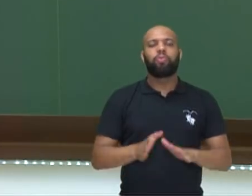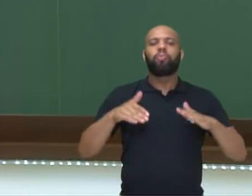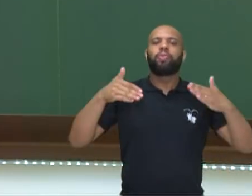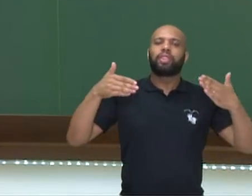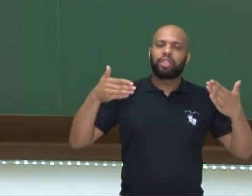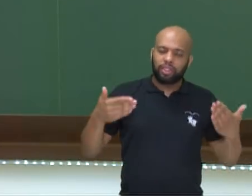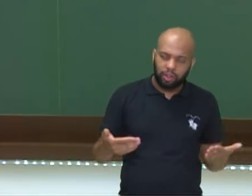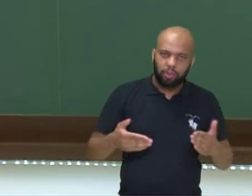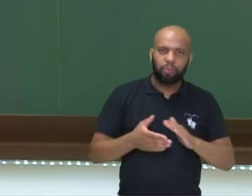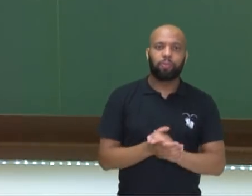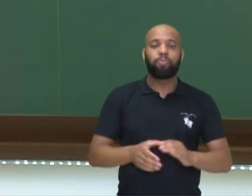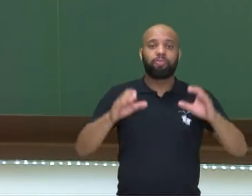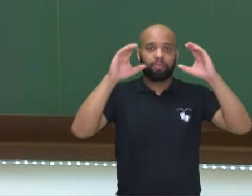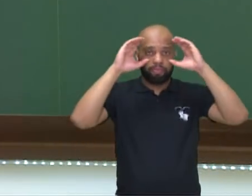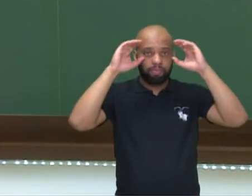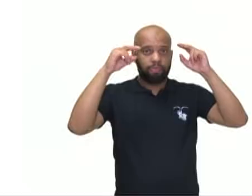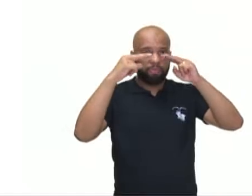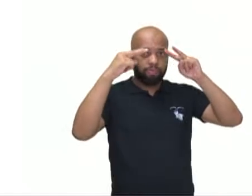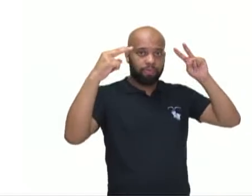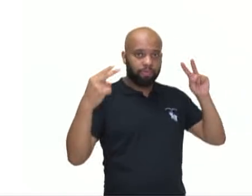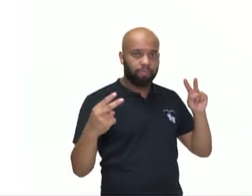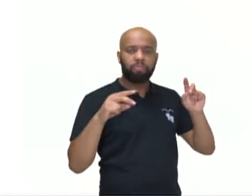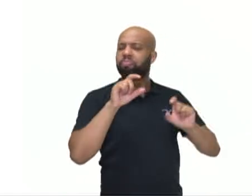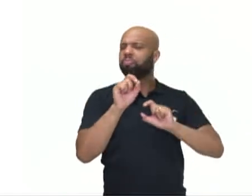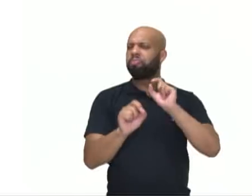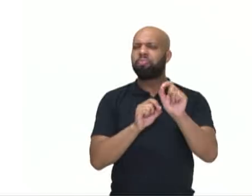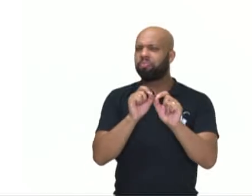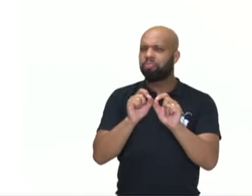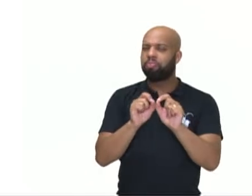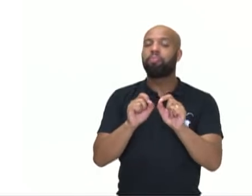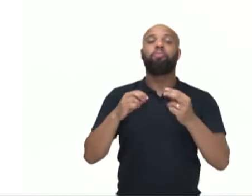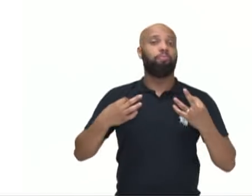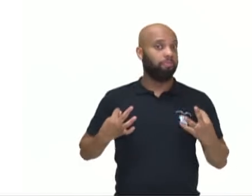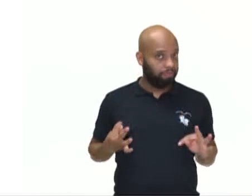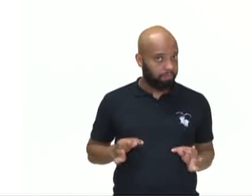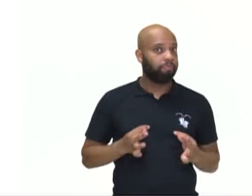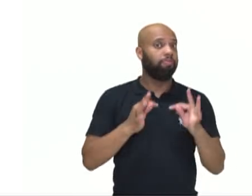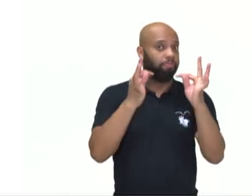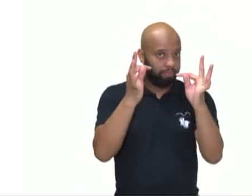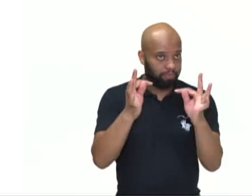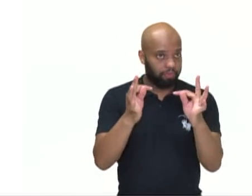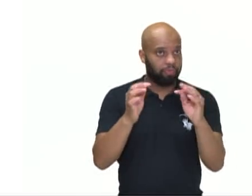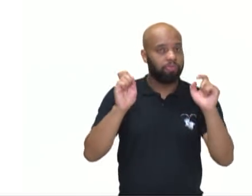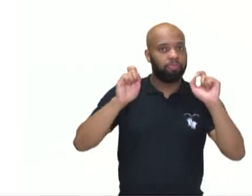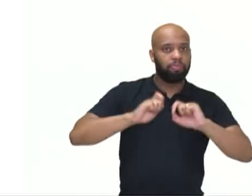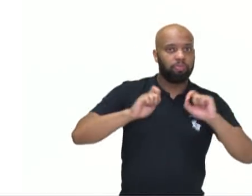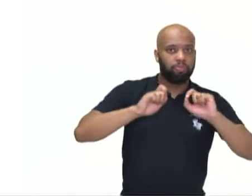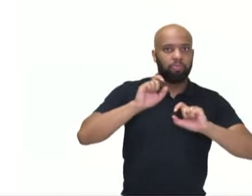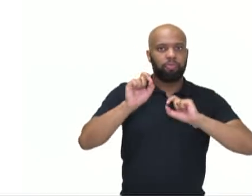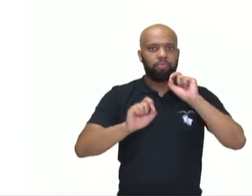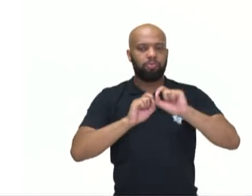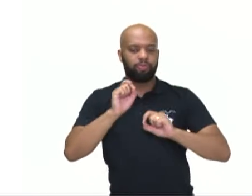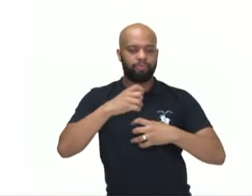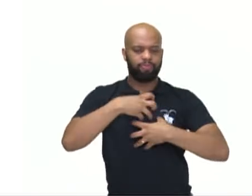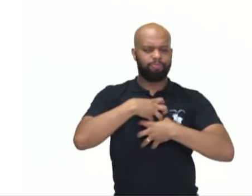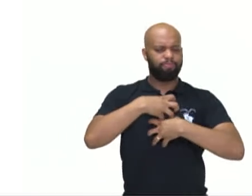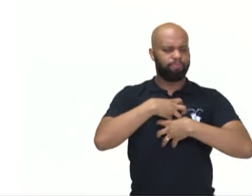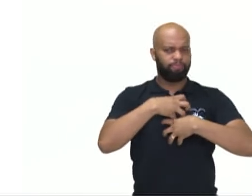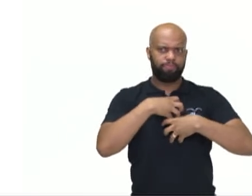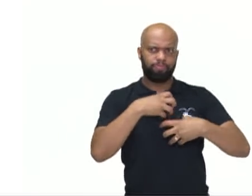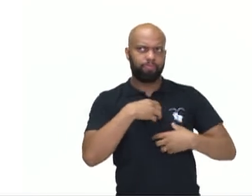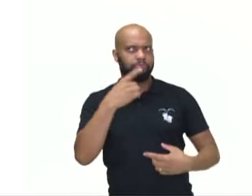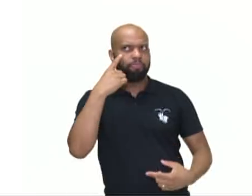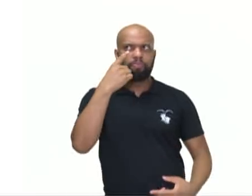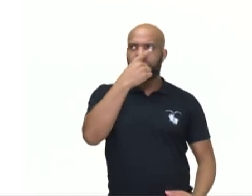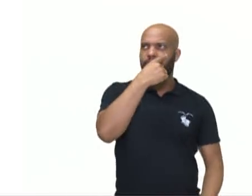verdade, a realidade virtual é uma tecnologia capaz de enganar os nossos sentidos.